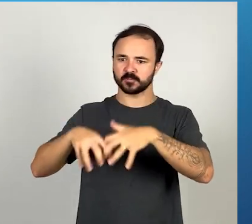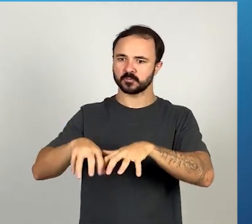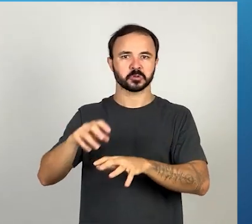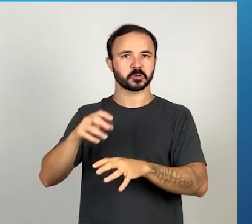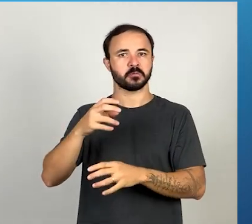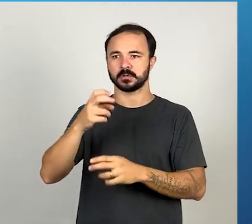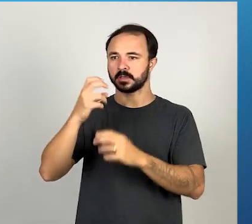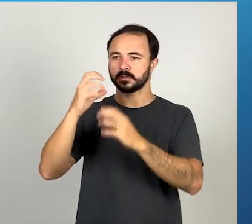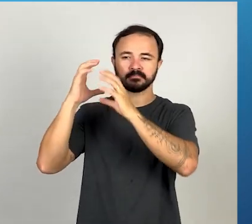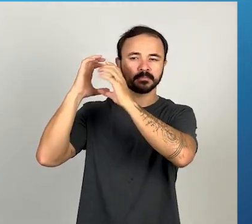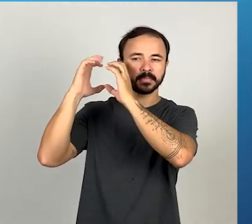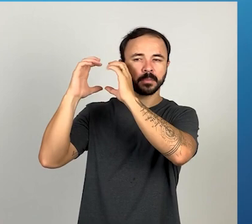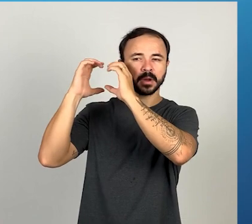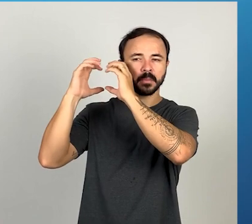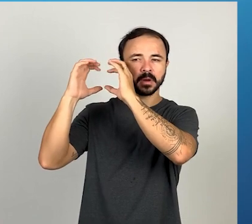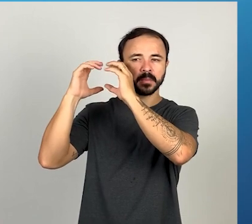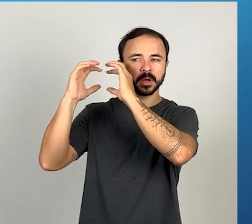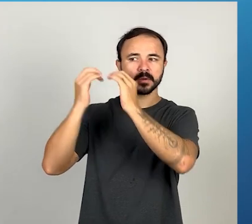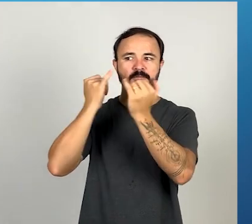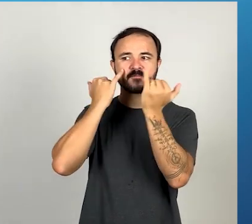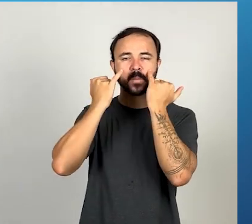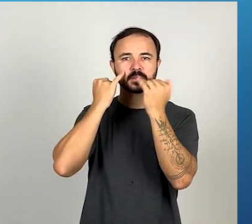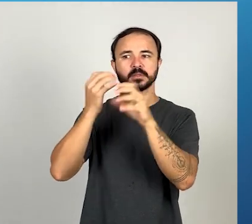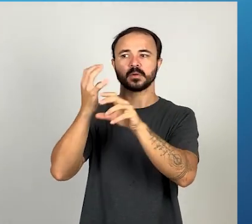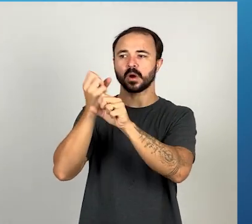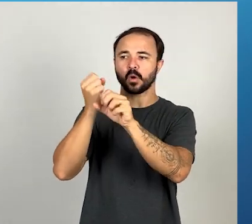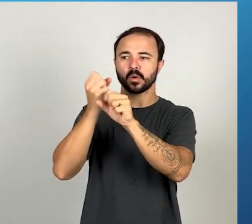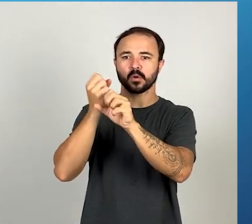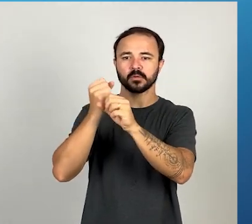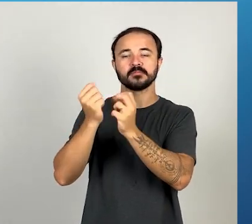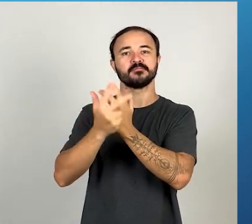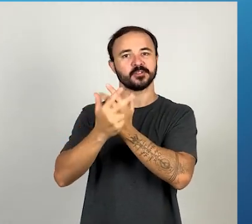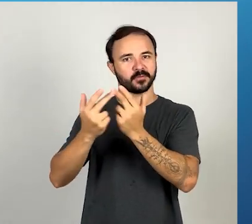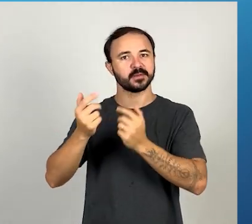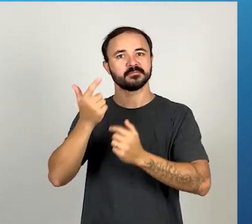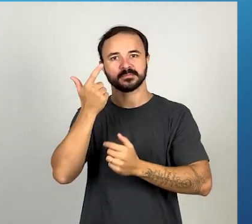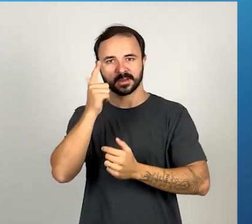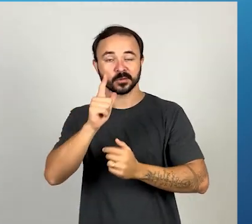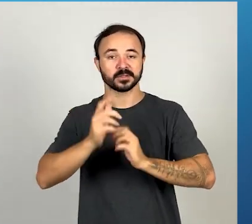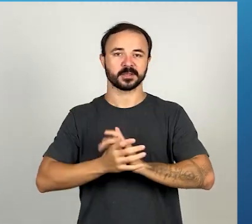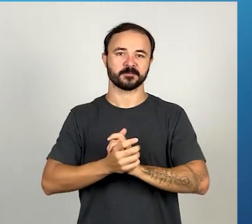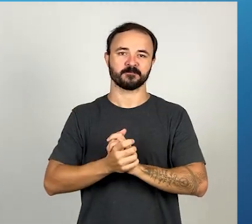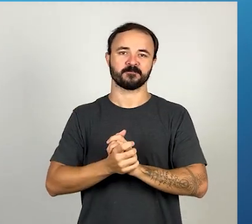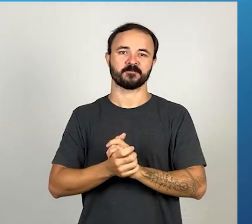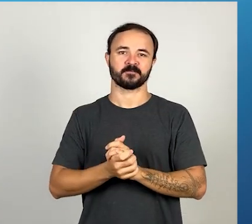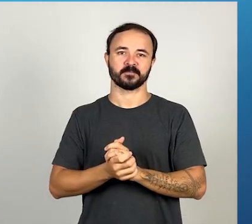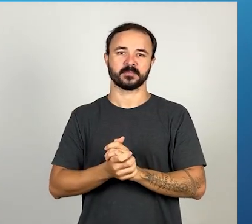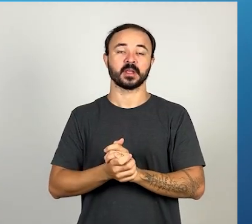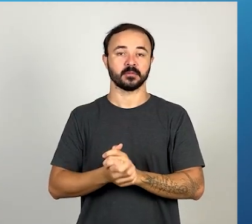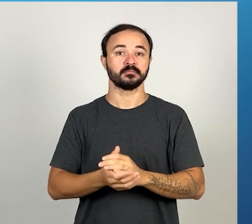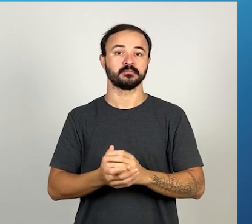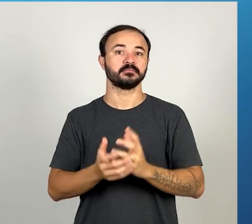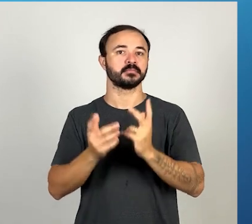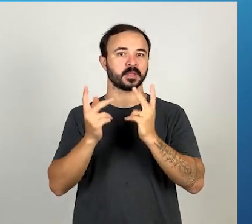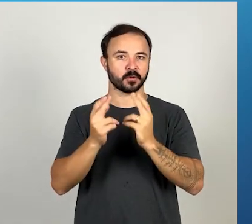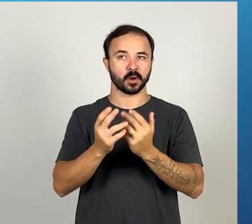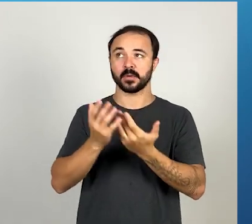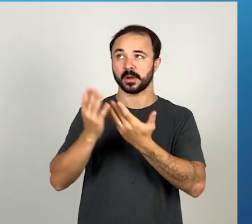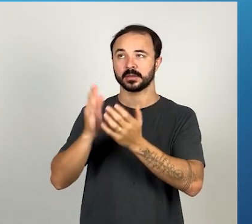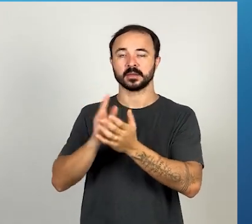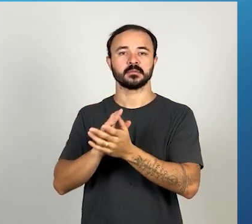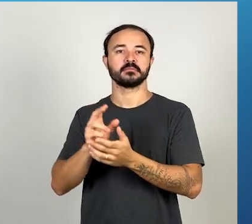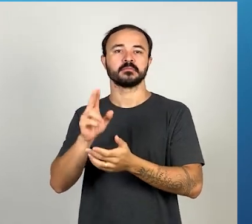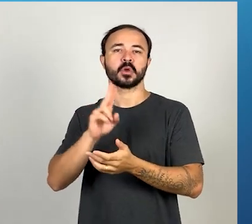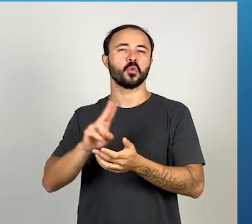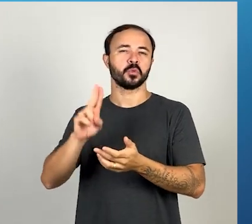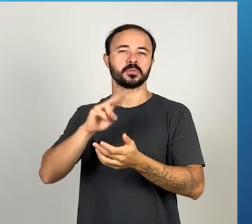os Arduinos usam microcontroladores da arquitetura AVR, fabricados pela ATML. Os mais utilizados